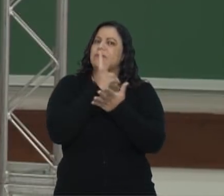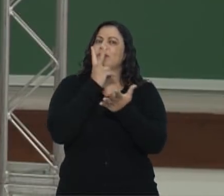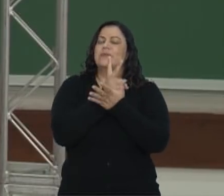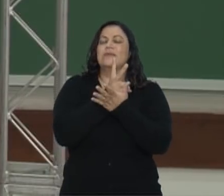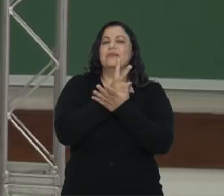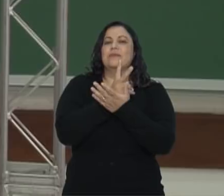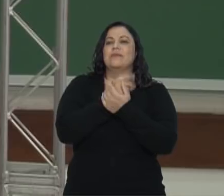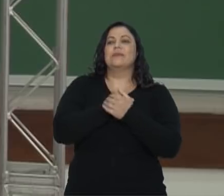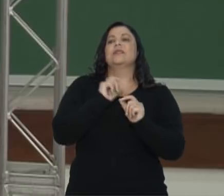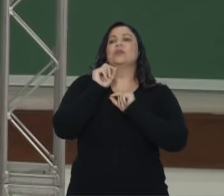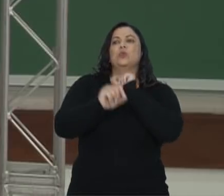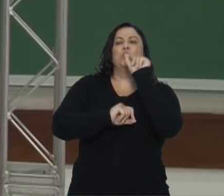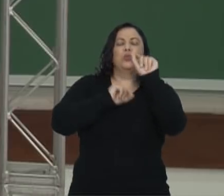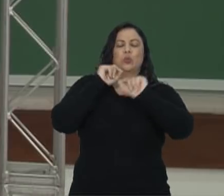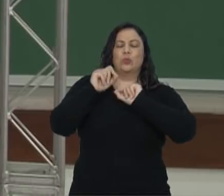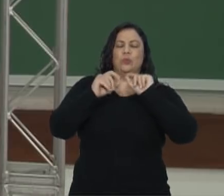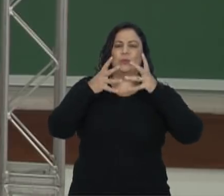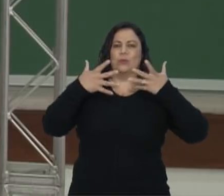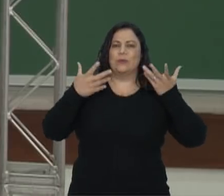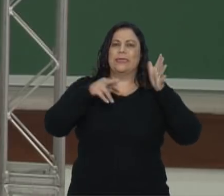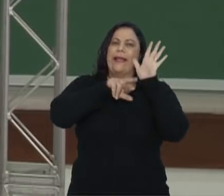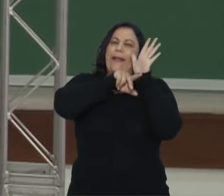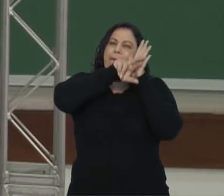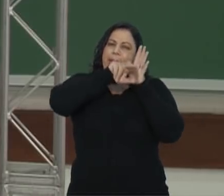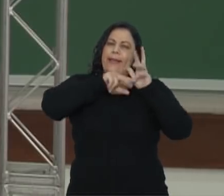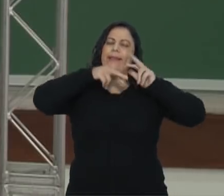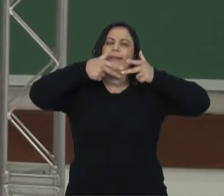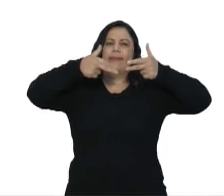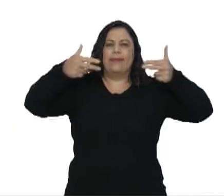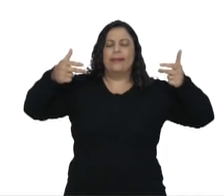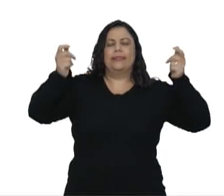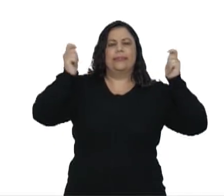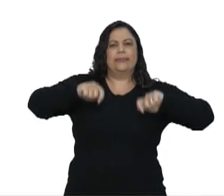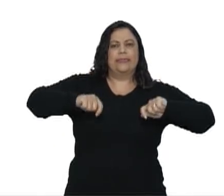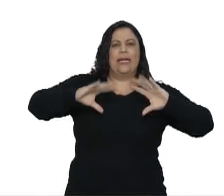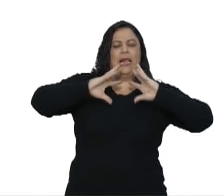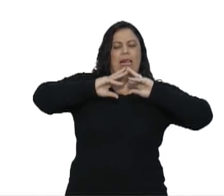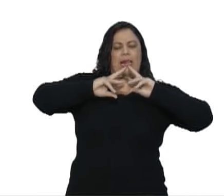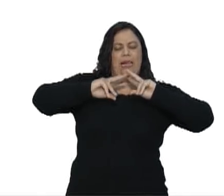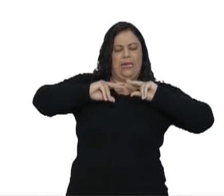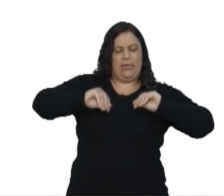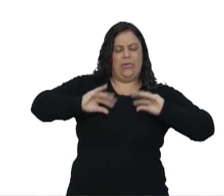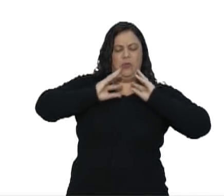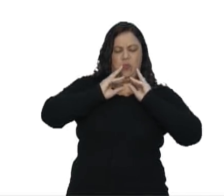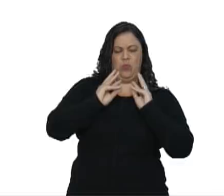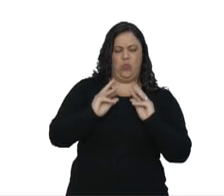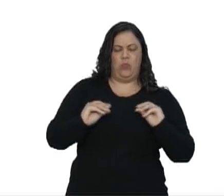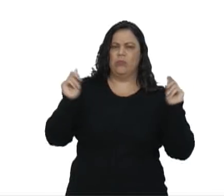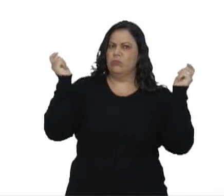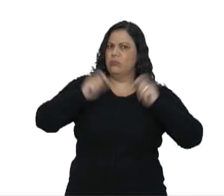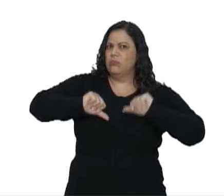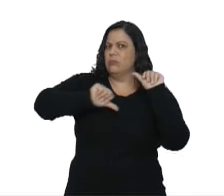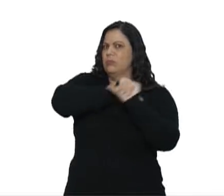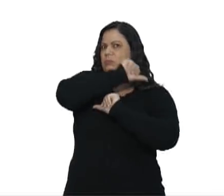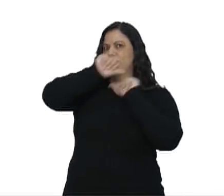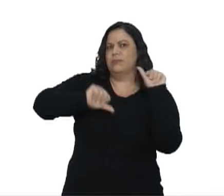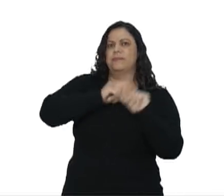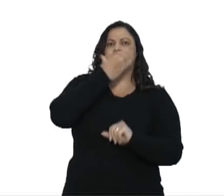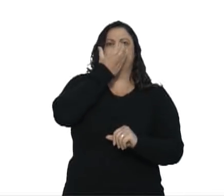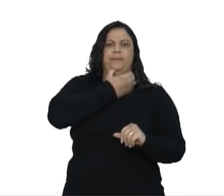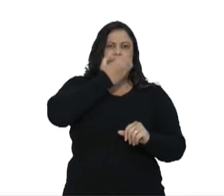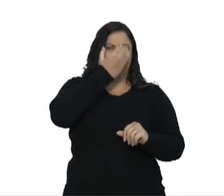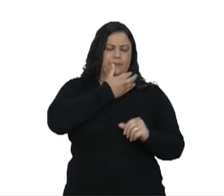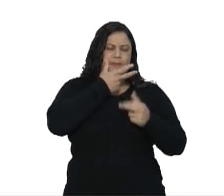dos seres, aqui a gente está falando das frutas, várias bactérias também são capazes de alterar a composição dos alimentos e de outros